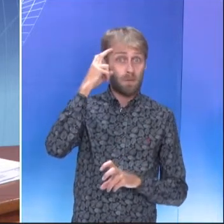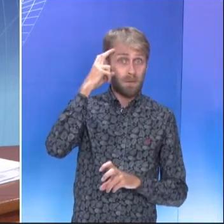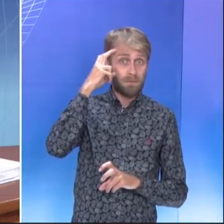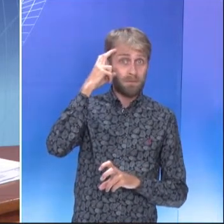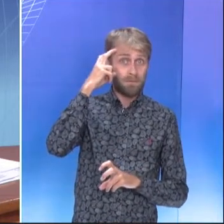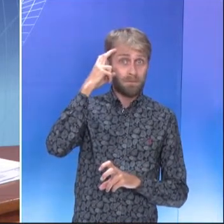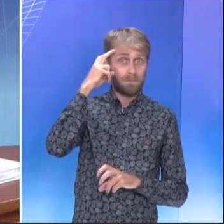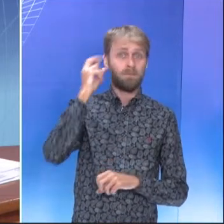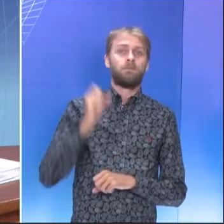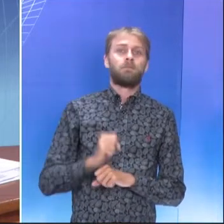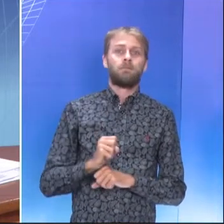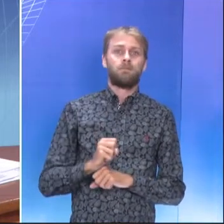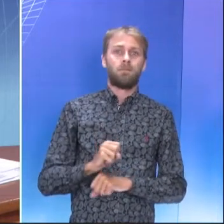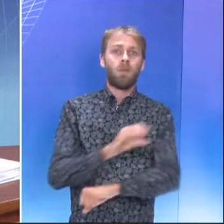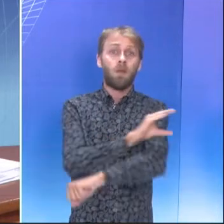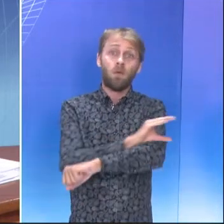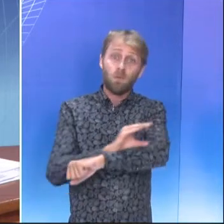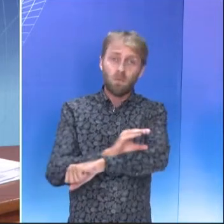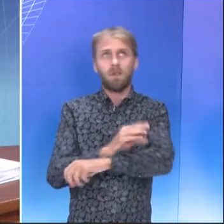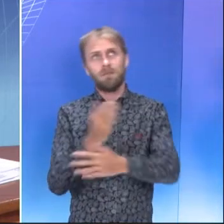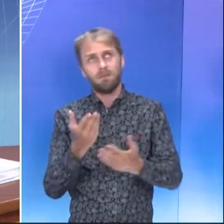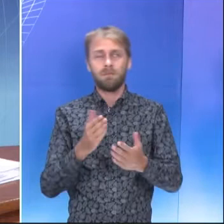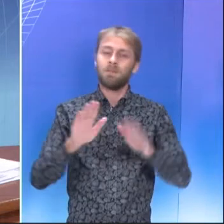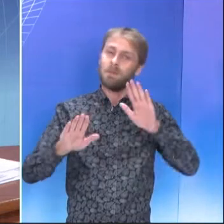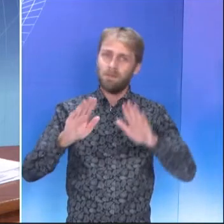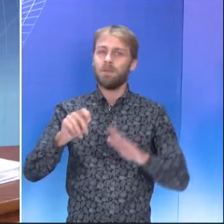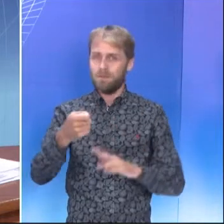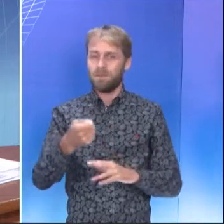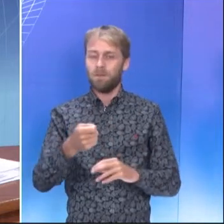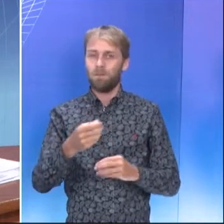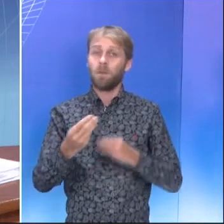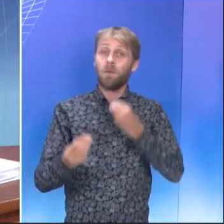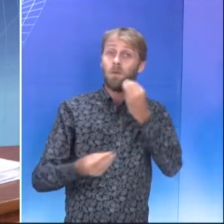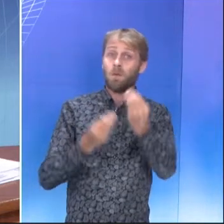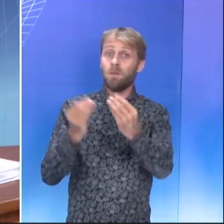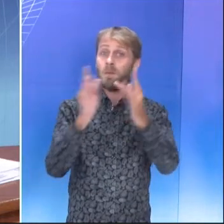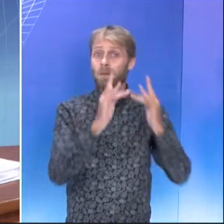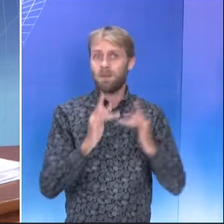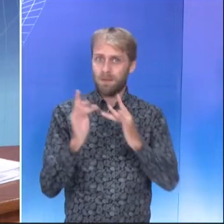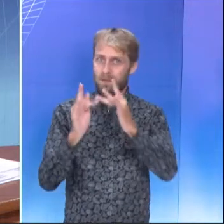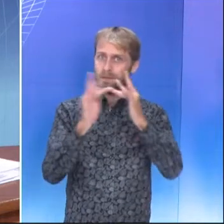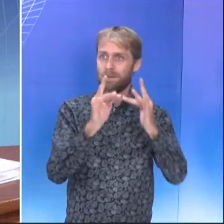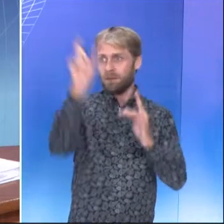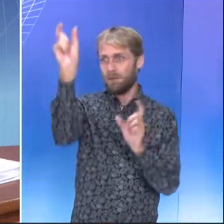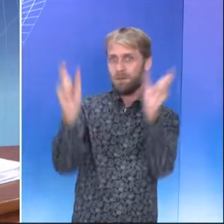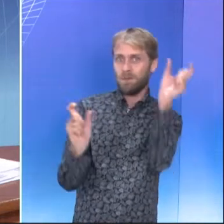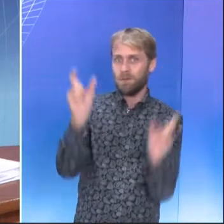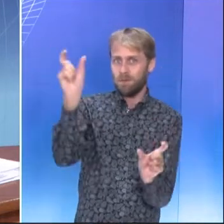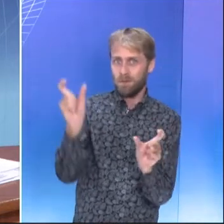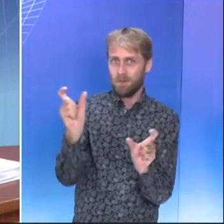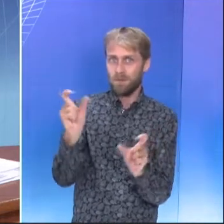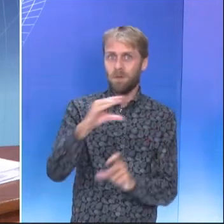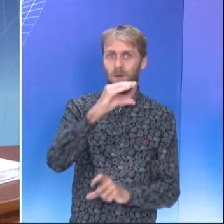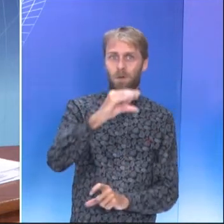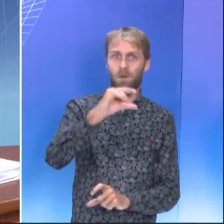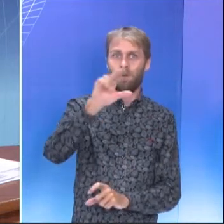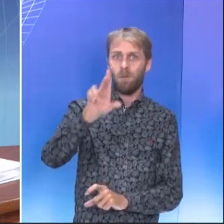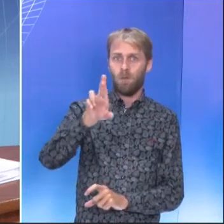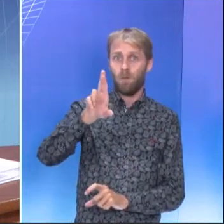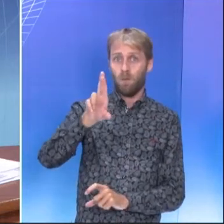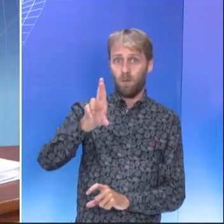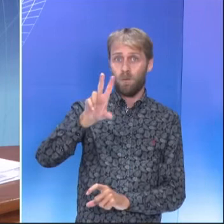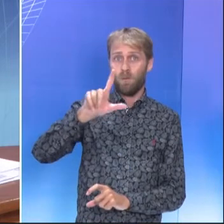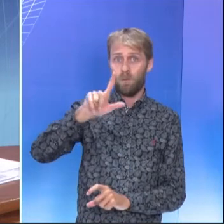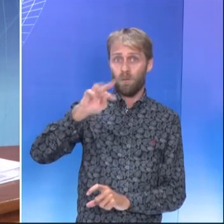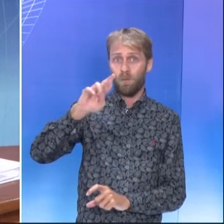e como vocês conseguem fazer essas relações entre o indivíduo e sua cultura e por que ela é tão importante para a